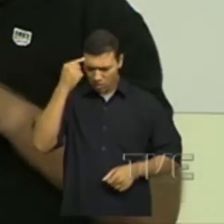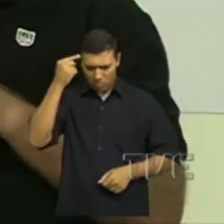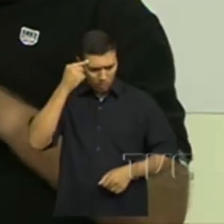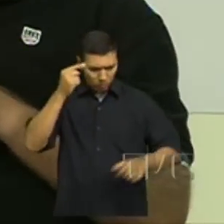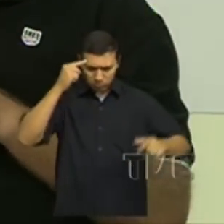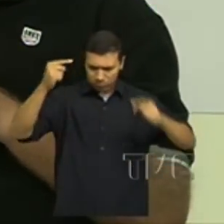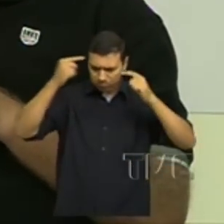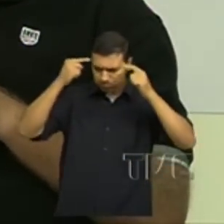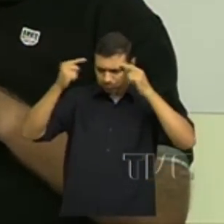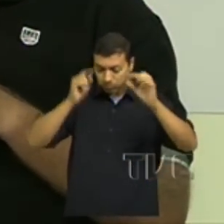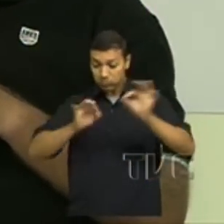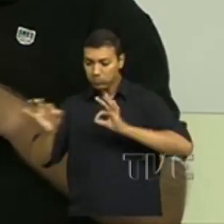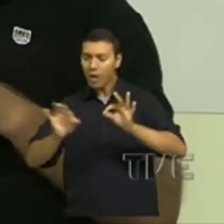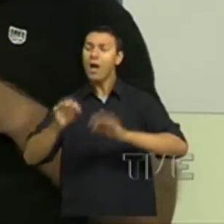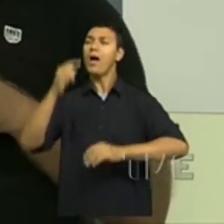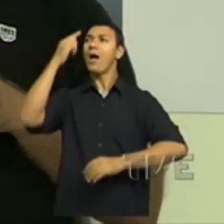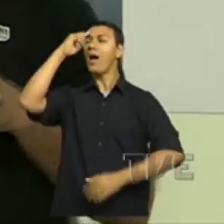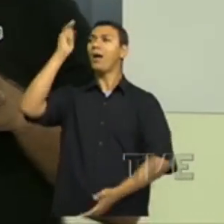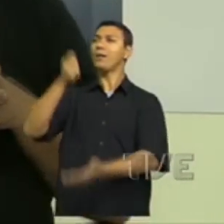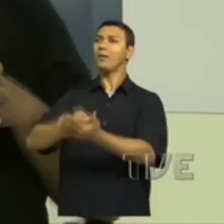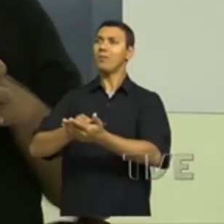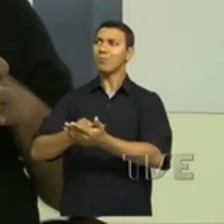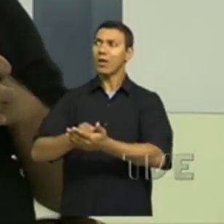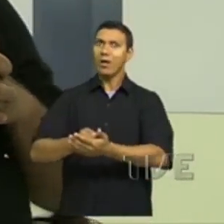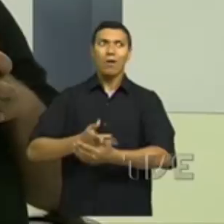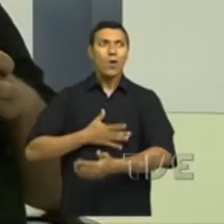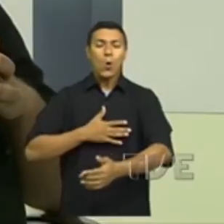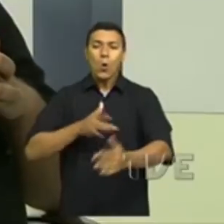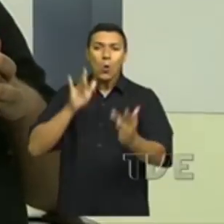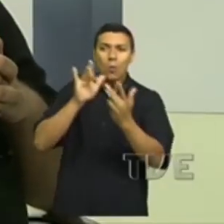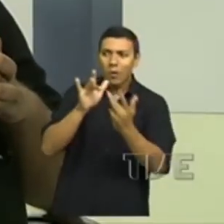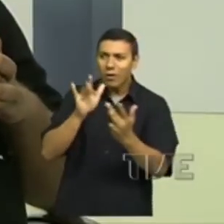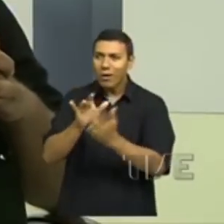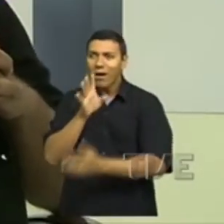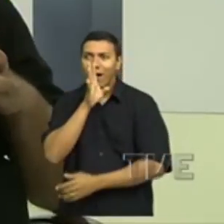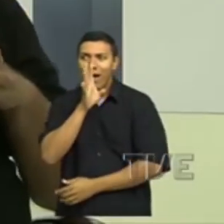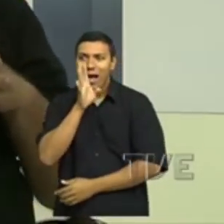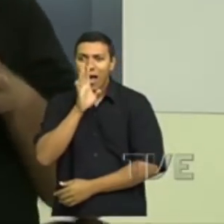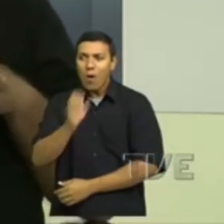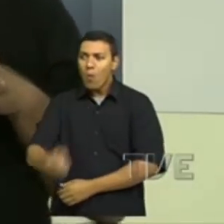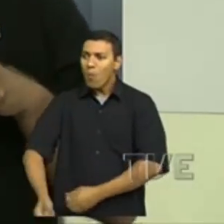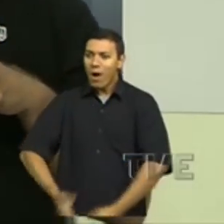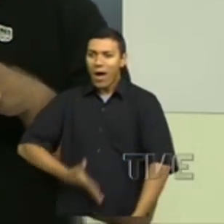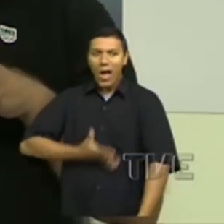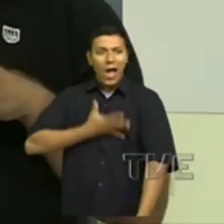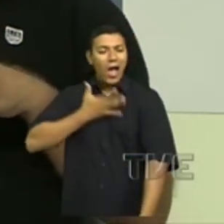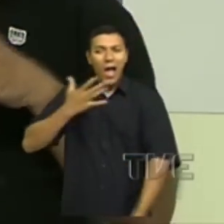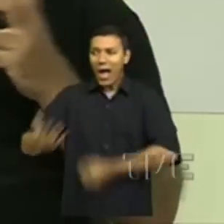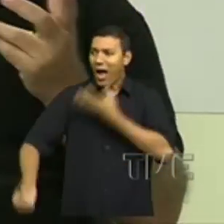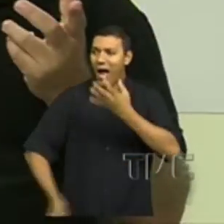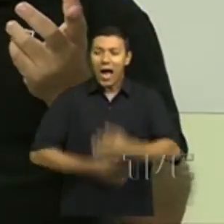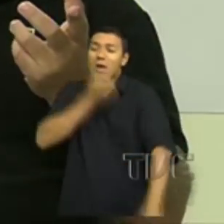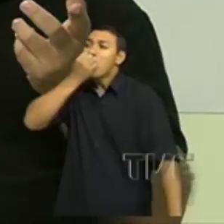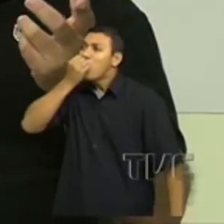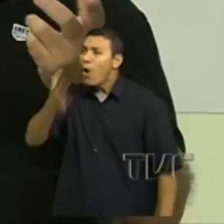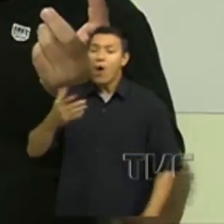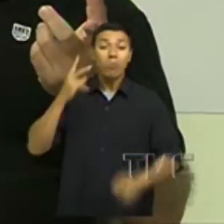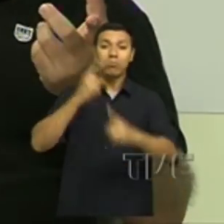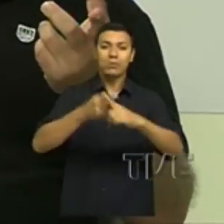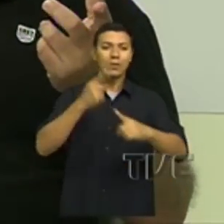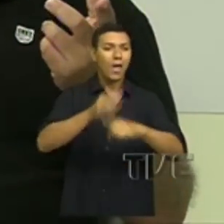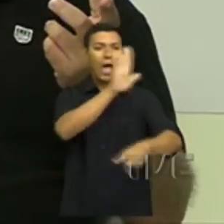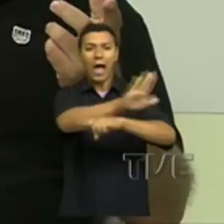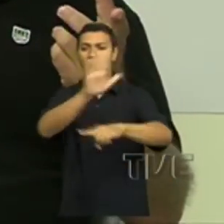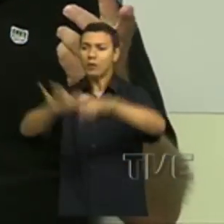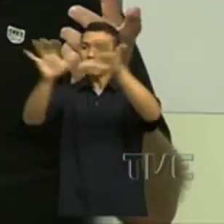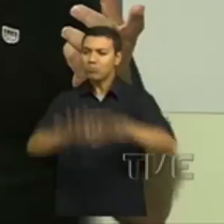um trabalho encantador, porque tu tá gerando acessibilidade de conteúdo e lazer para muita